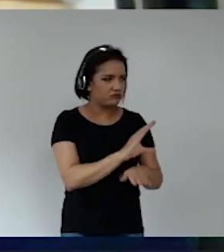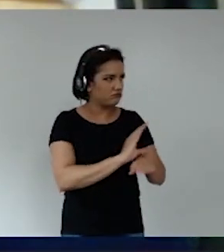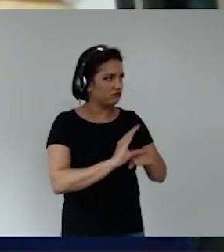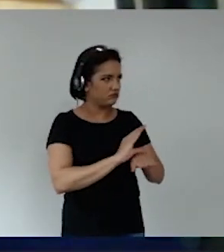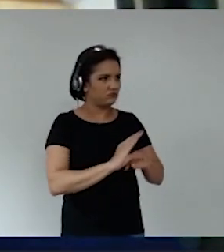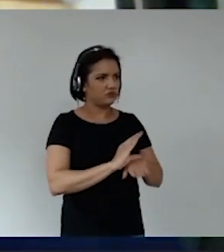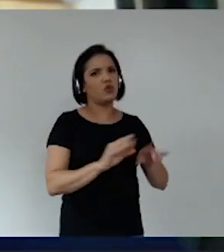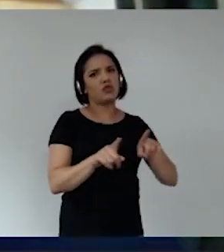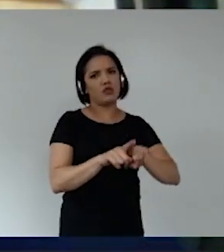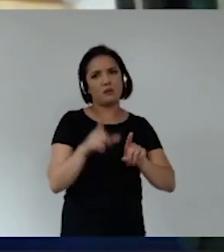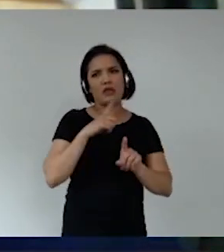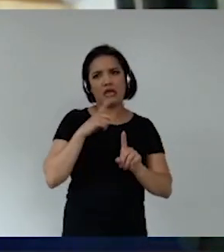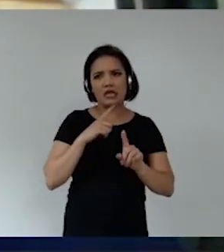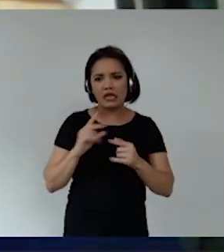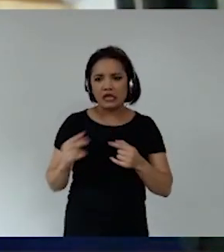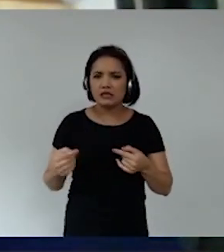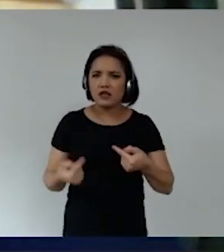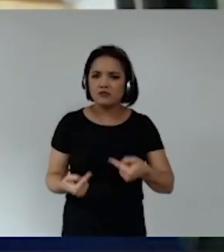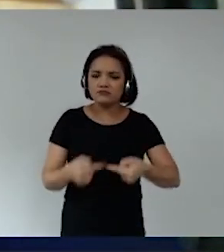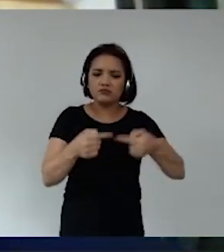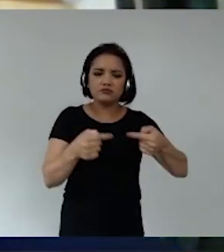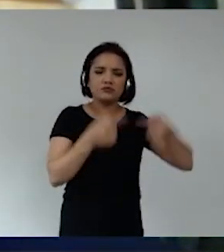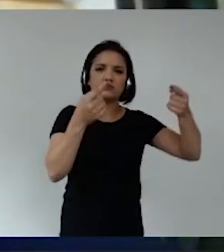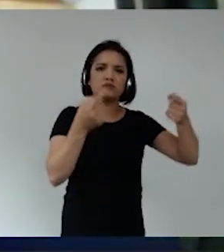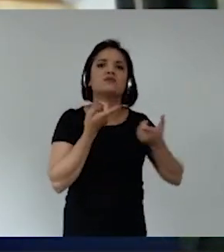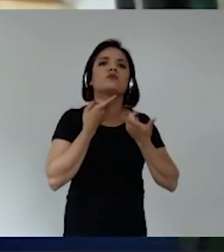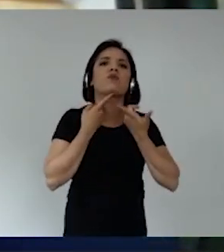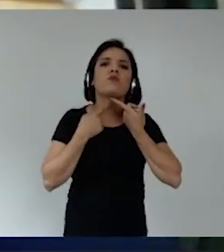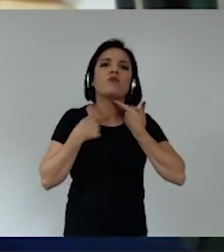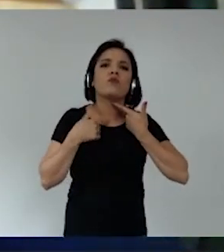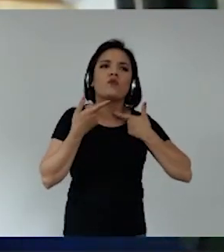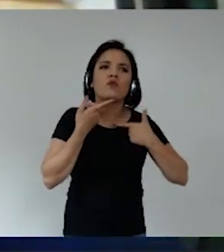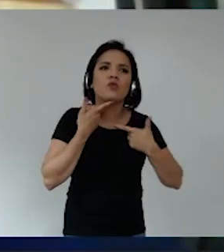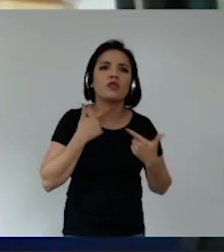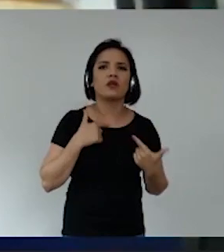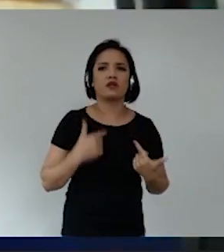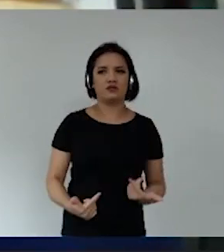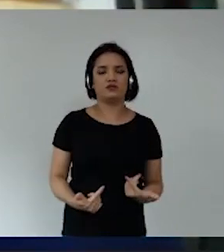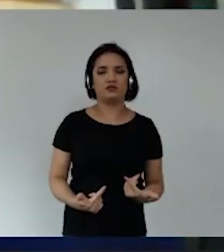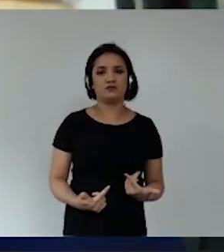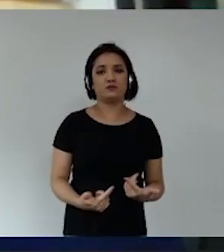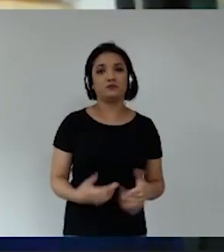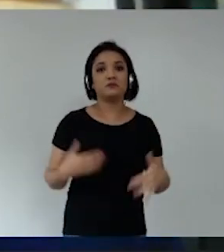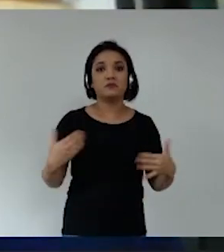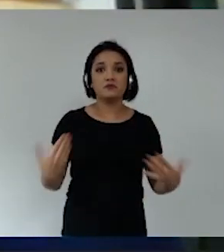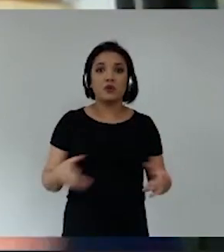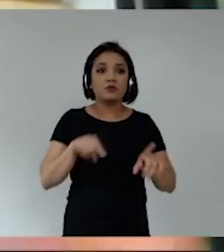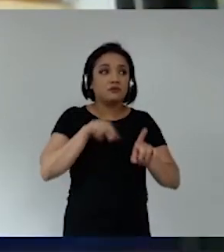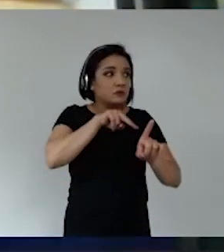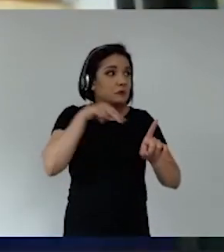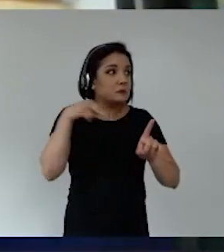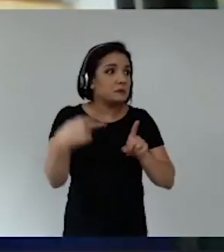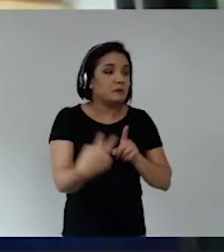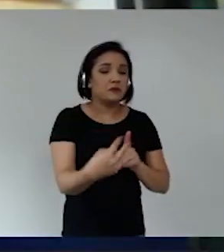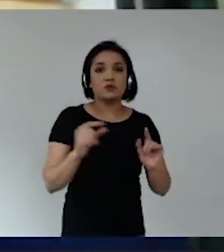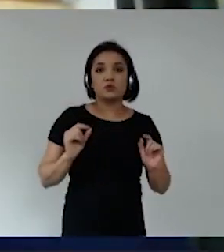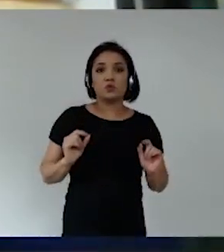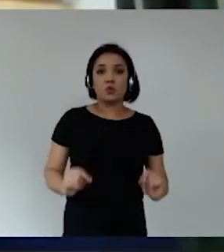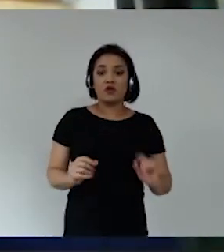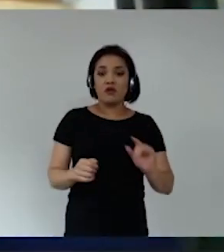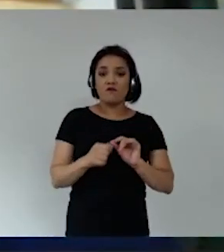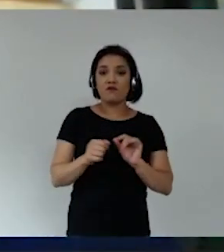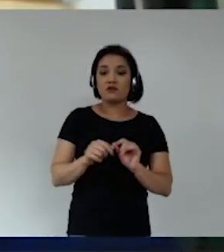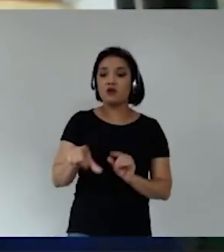que eles ajustem, né, com base nas suas vontades, né, e com uma perspectiva de opt-out, em que eles